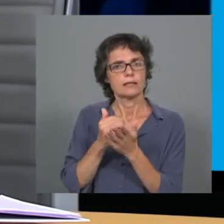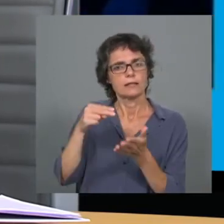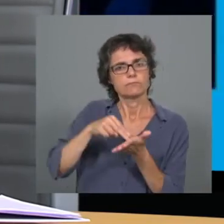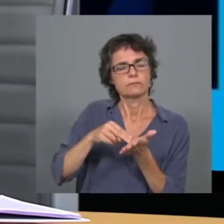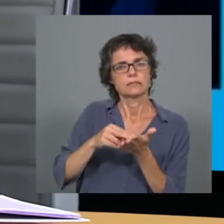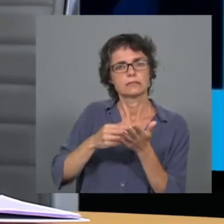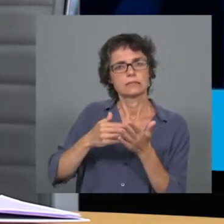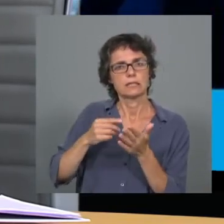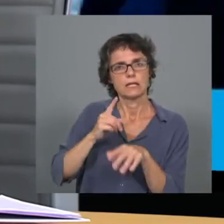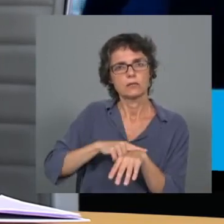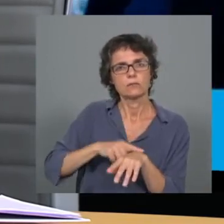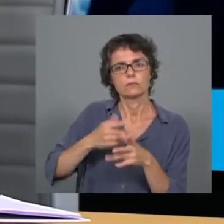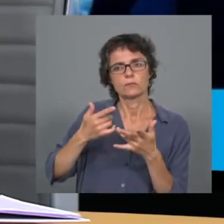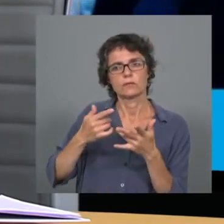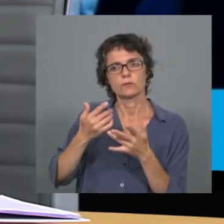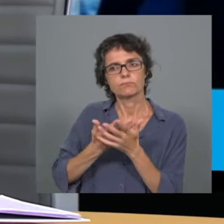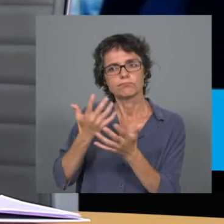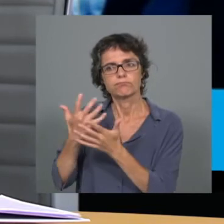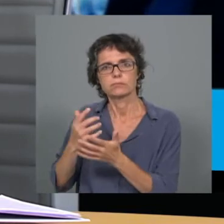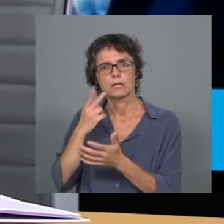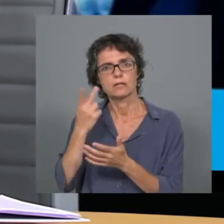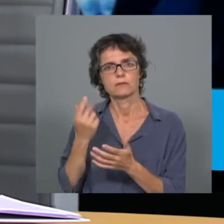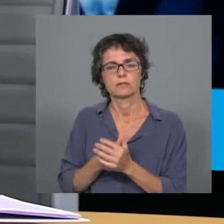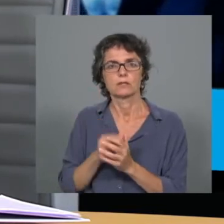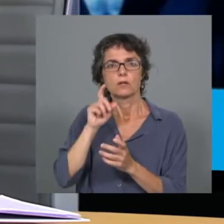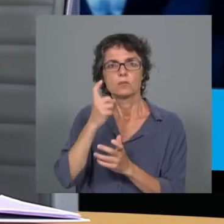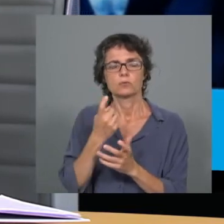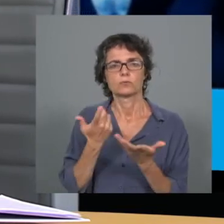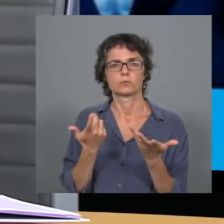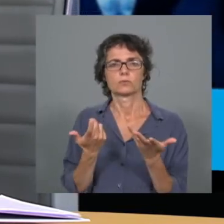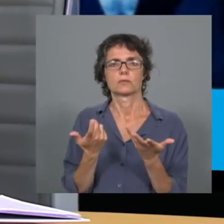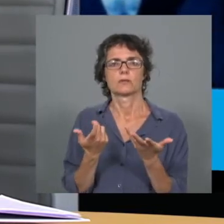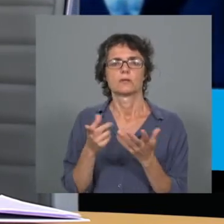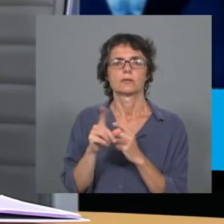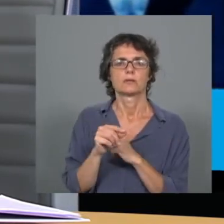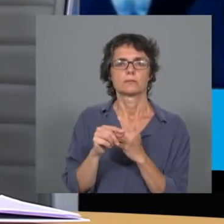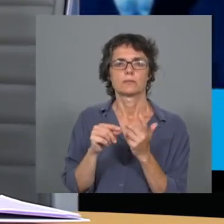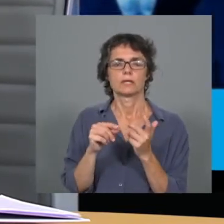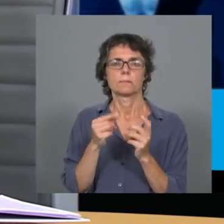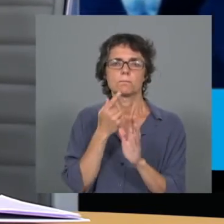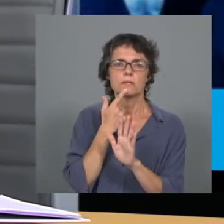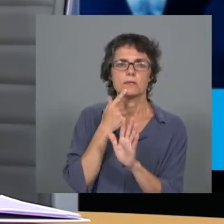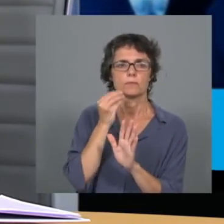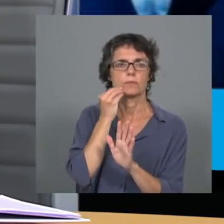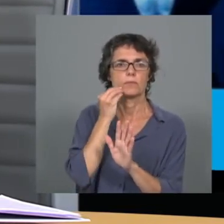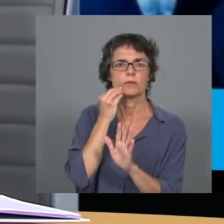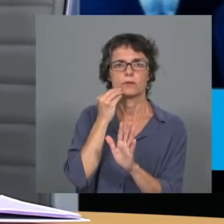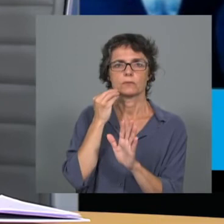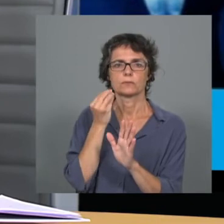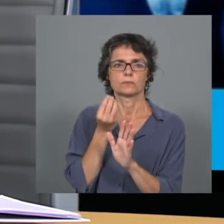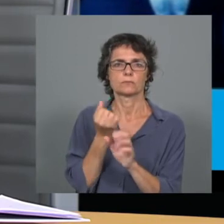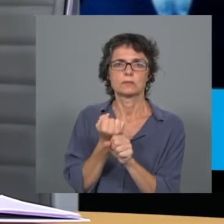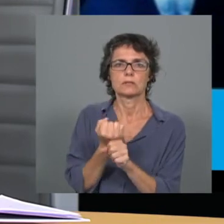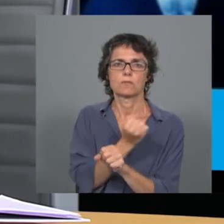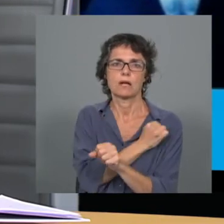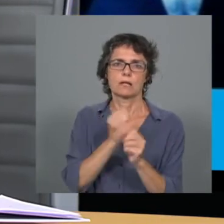procura ter este olhar atento ao detalhe, que é o que é que se faz na paróquia, o que é que se faz na diocese, o que é que se faz neste movimento, o que é que se